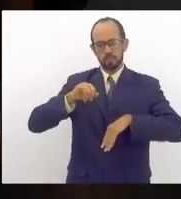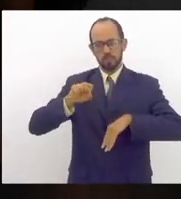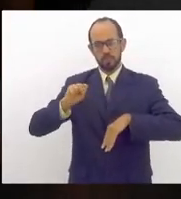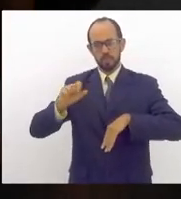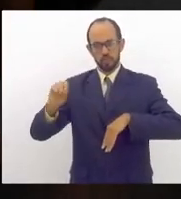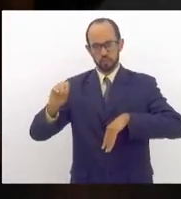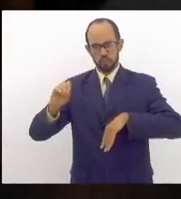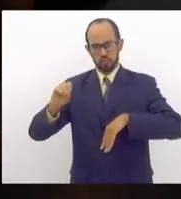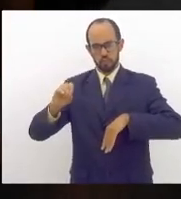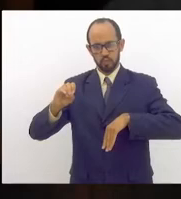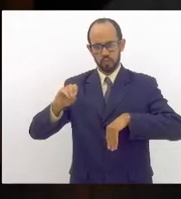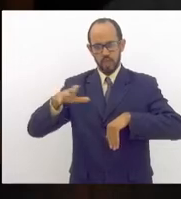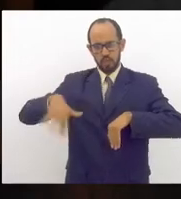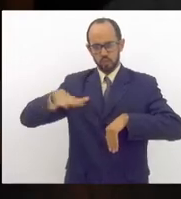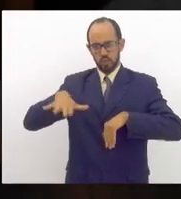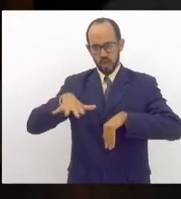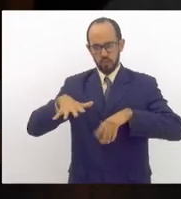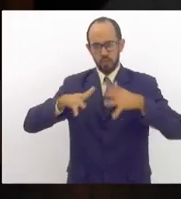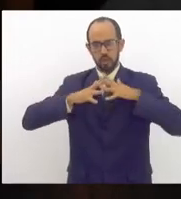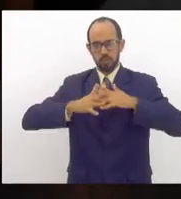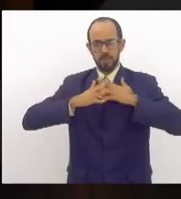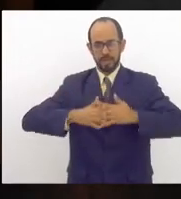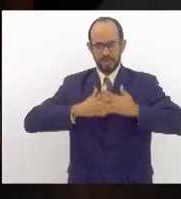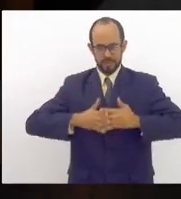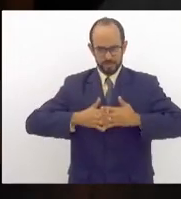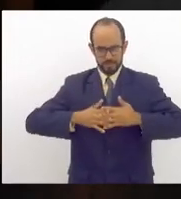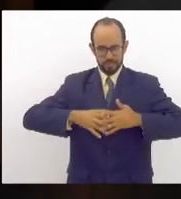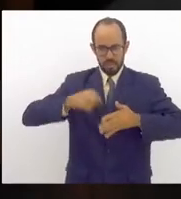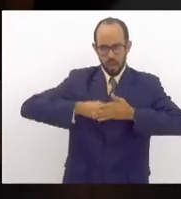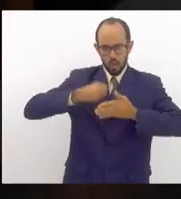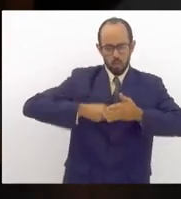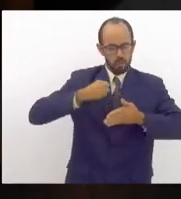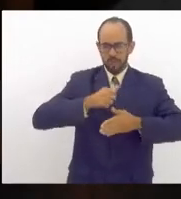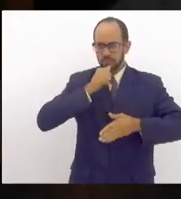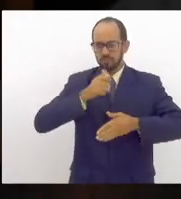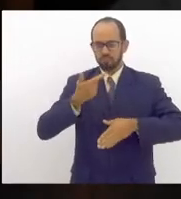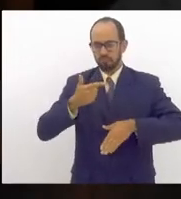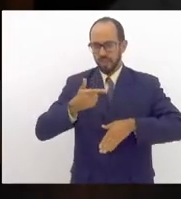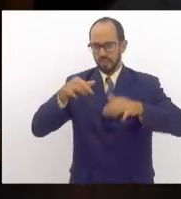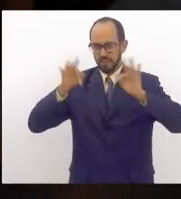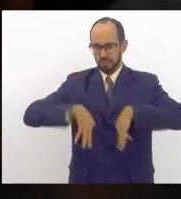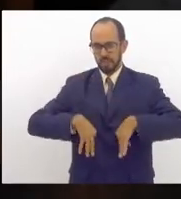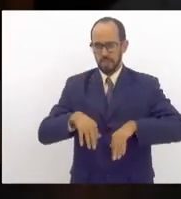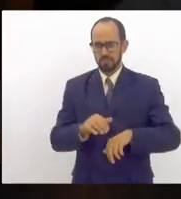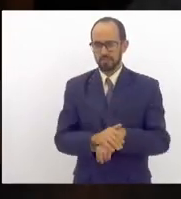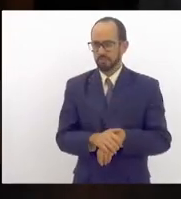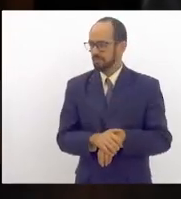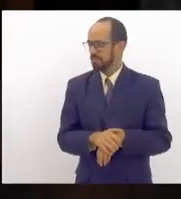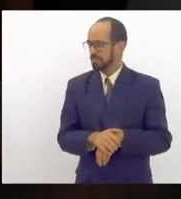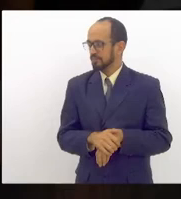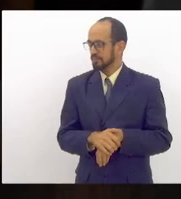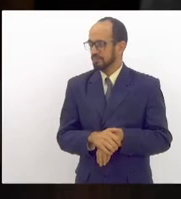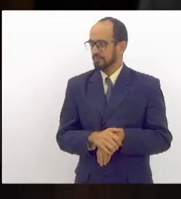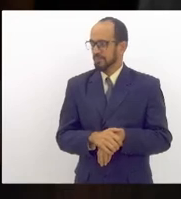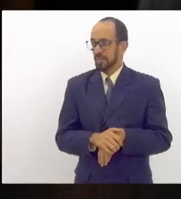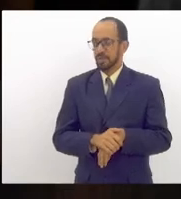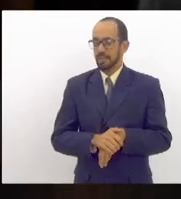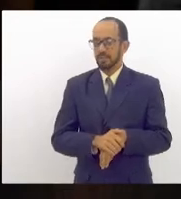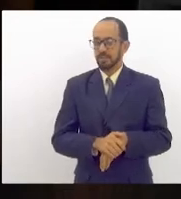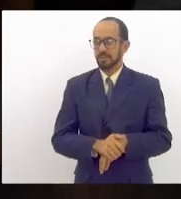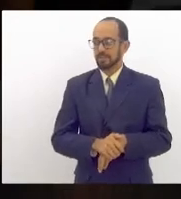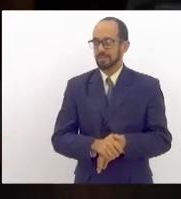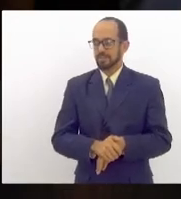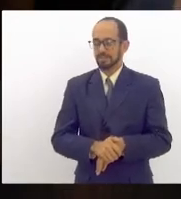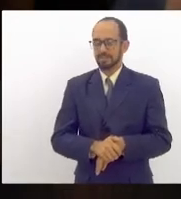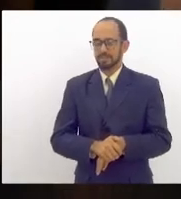que não foi uma luta fácil foi muito complicada é uma luta que até agora não terminou melhorou Opa desculpa pessoal